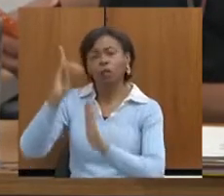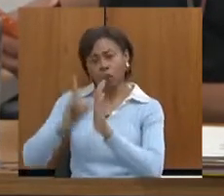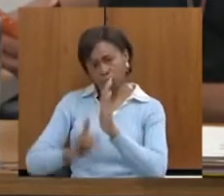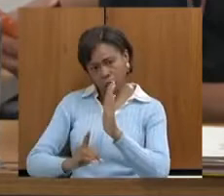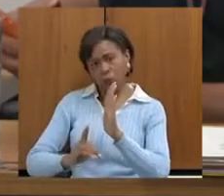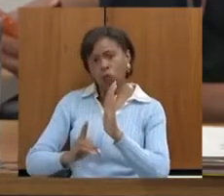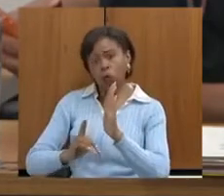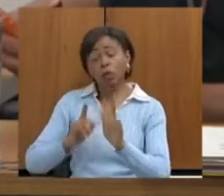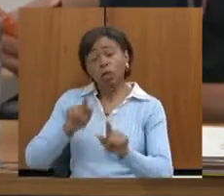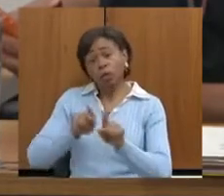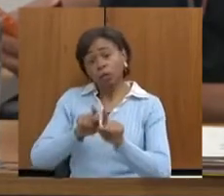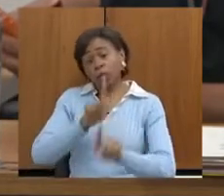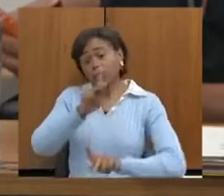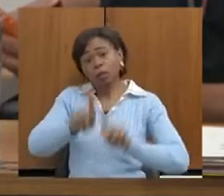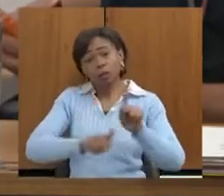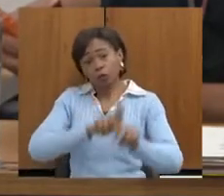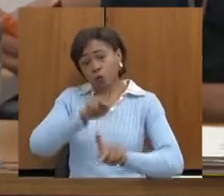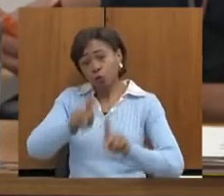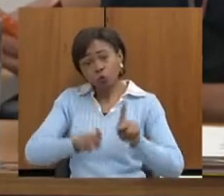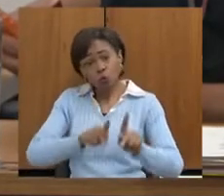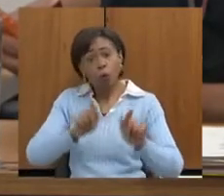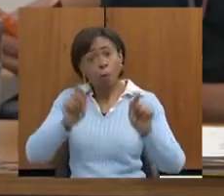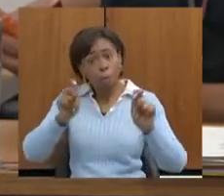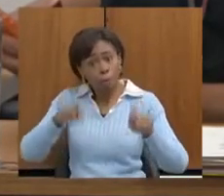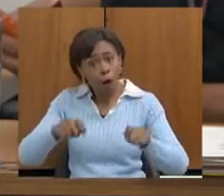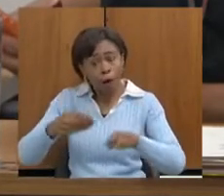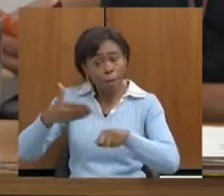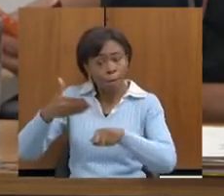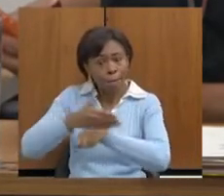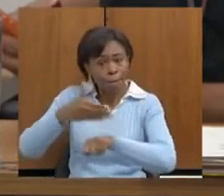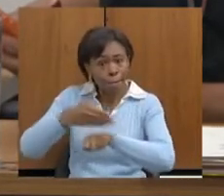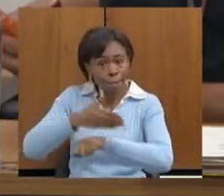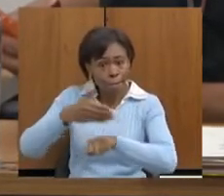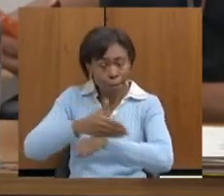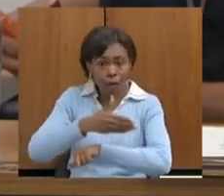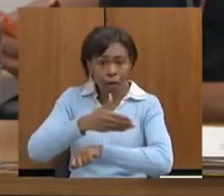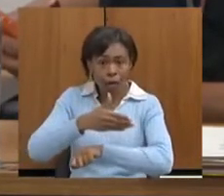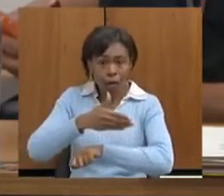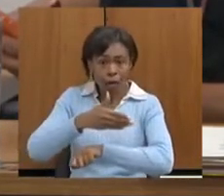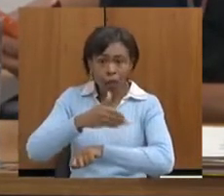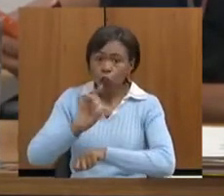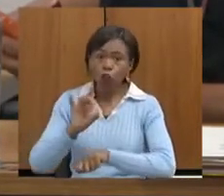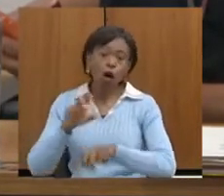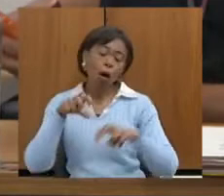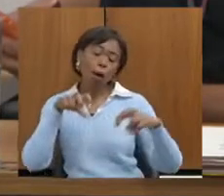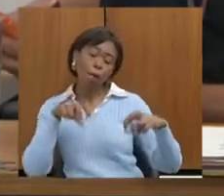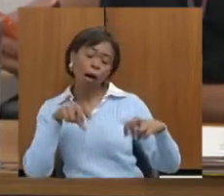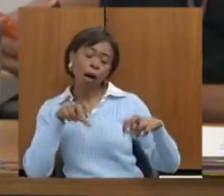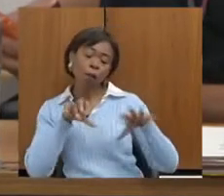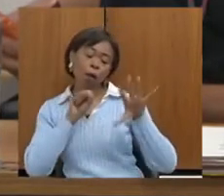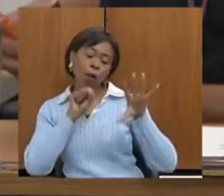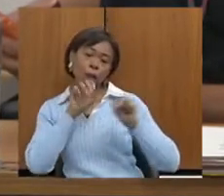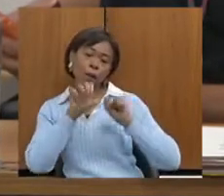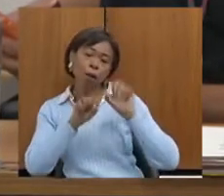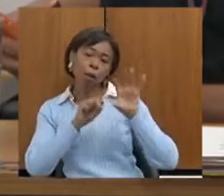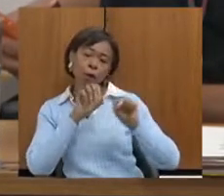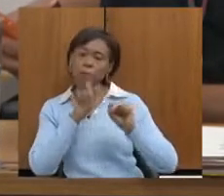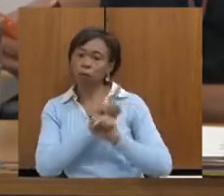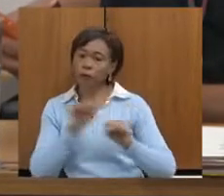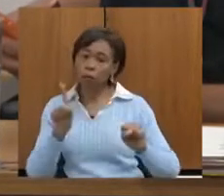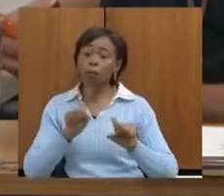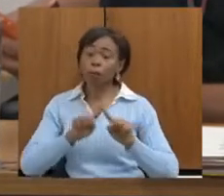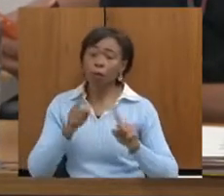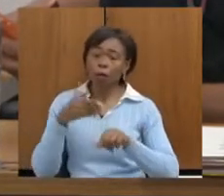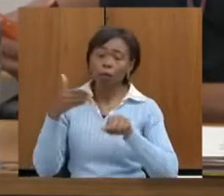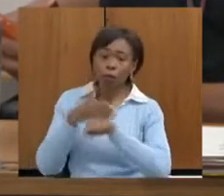pessoas então tenham também uma participação Aí sim participação não só escuta na na execução na formatação